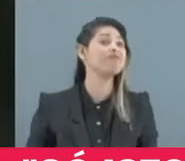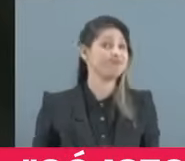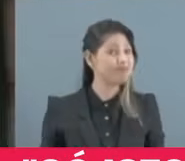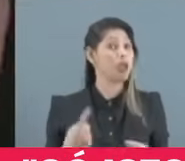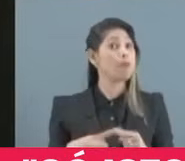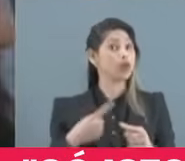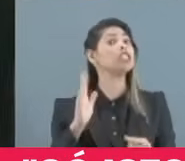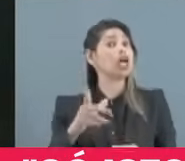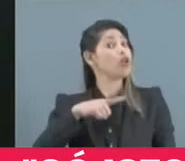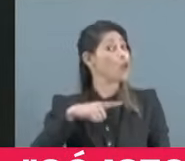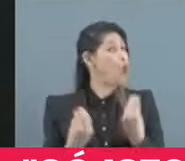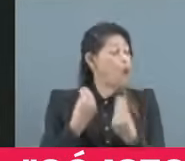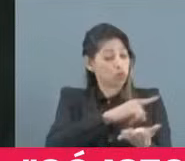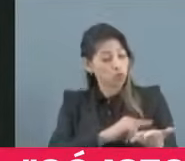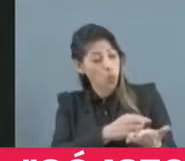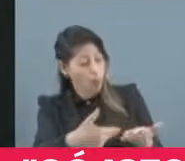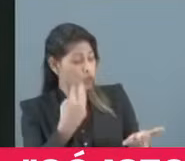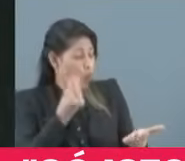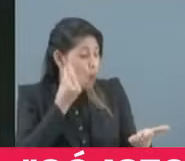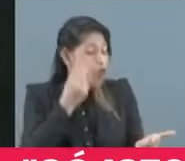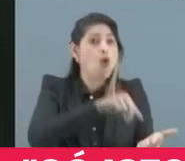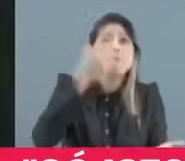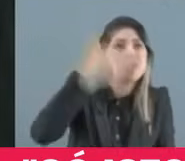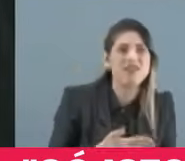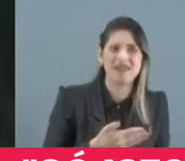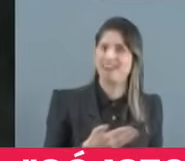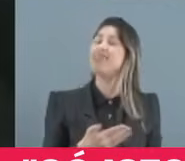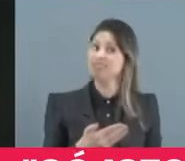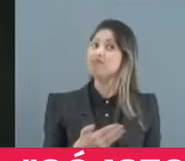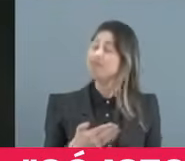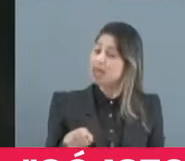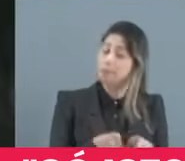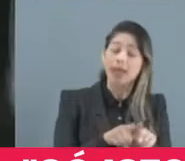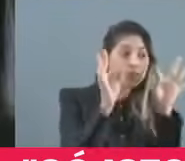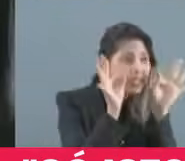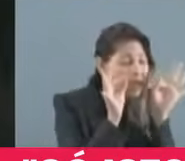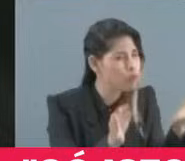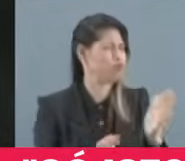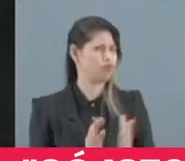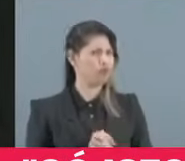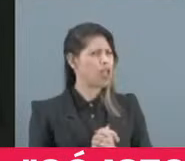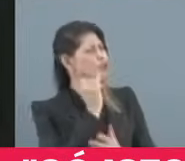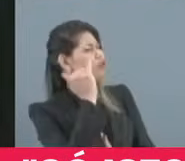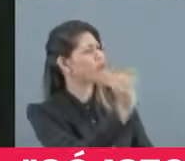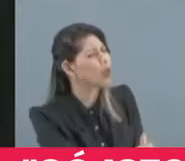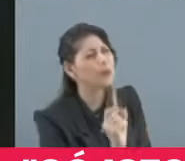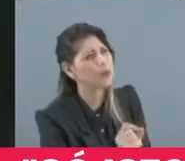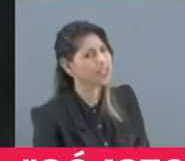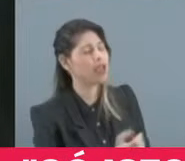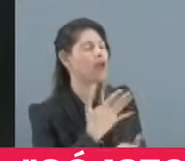as interceptações, com os documentos, mas também com a prova testemunhal. Eu quero falar uma coisa para o senhor aqui, com